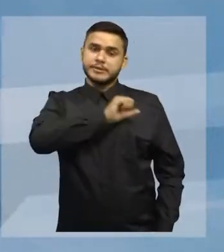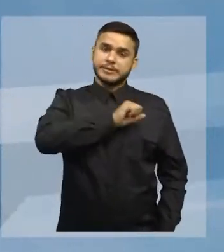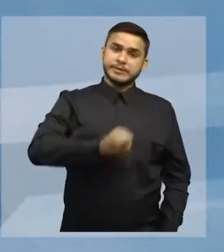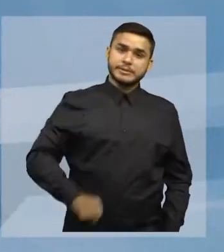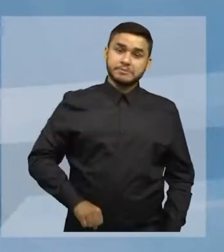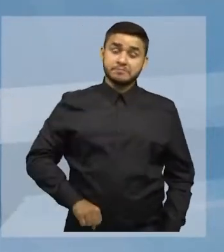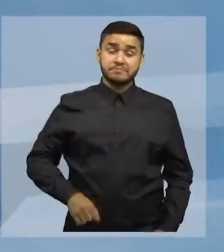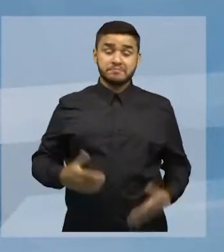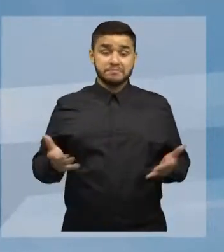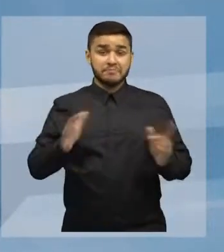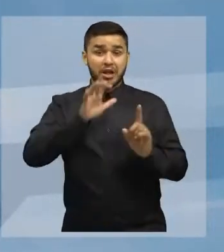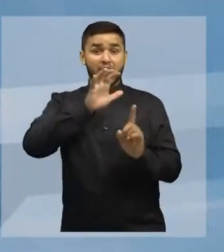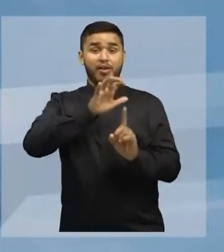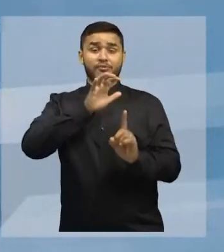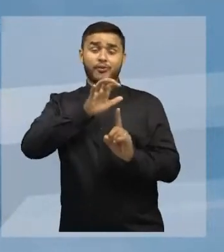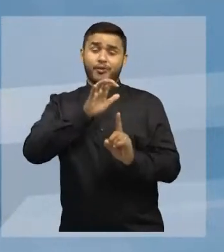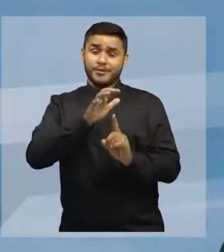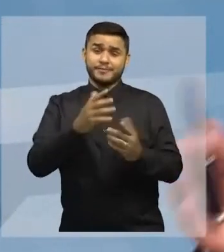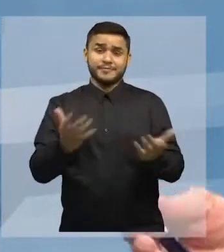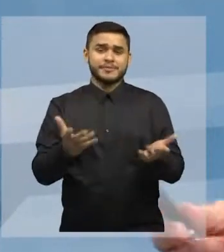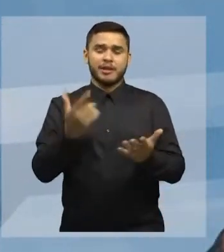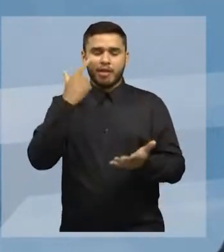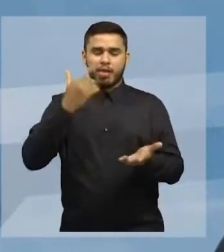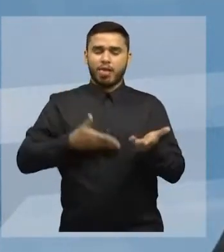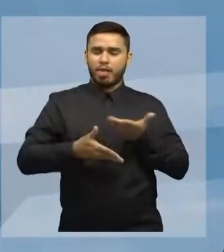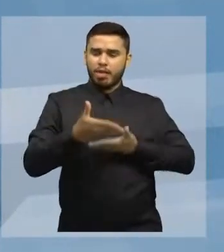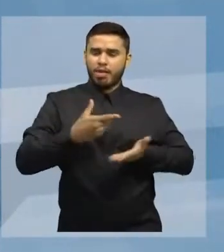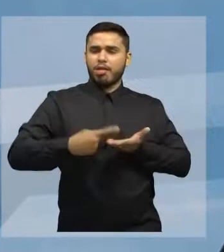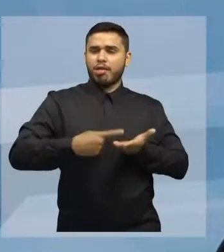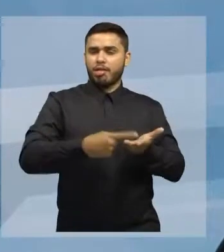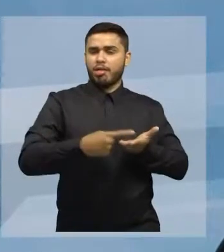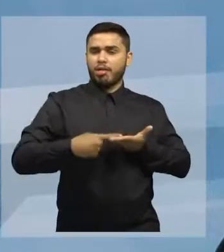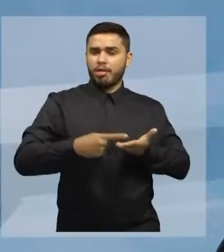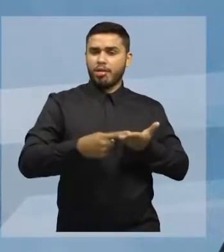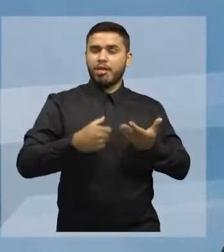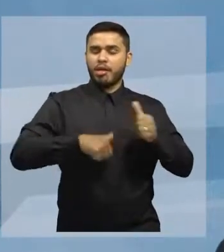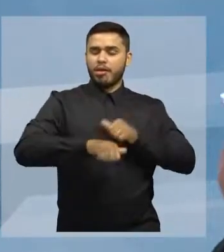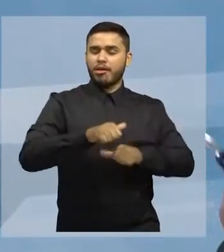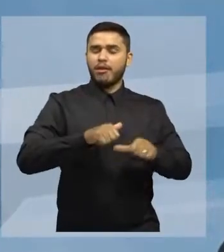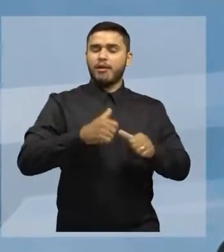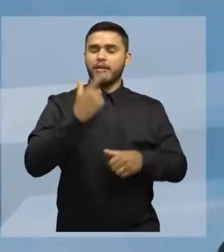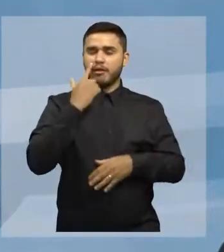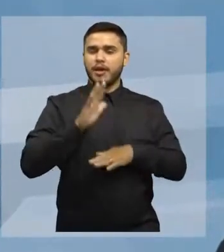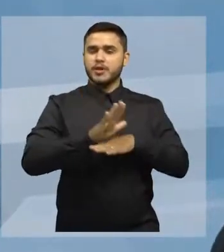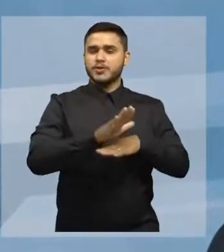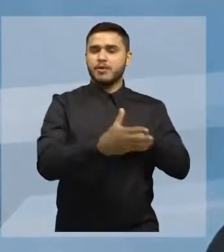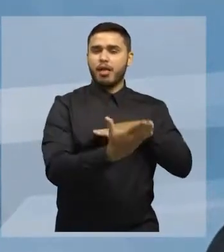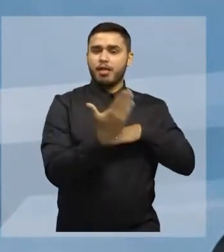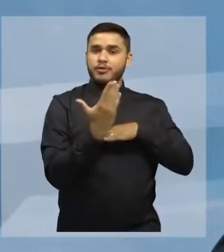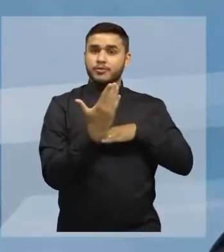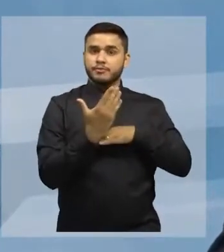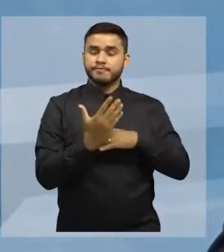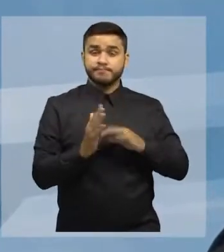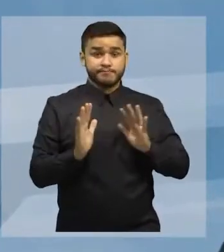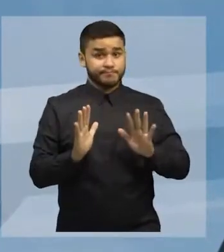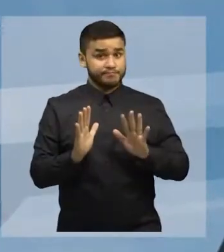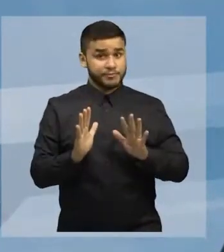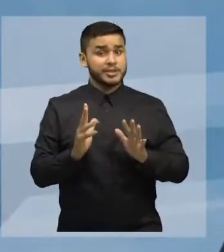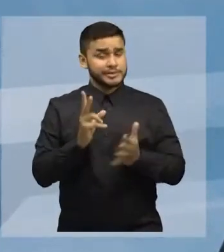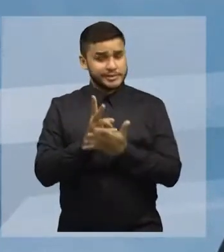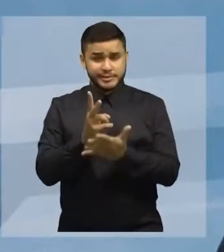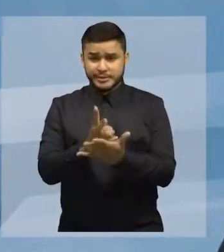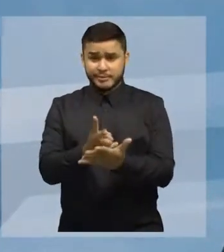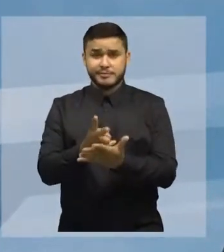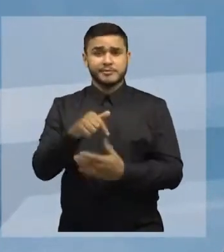toa, verifica-se a cultura do toma lá, dá cá. Observando a política nacional no atual governo,